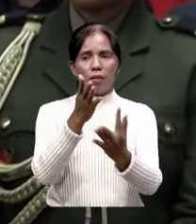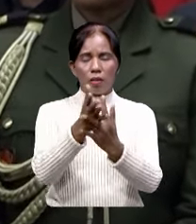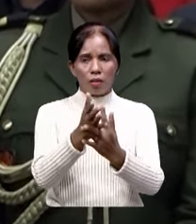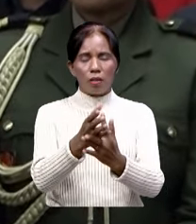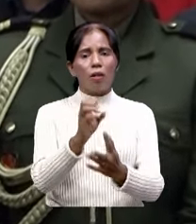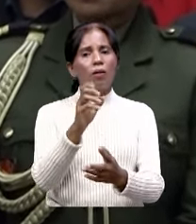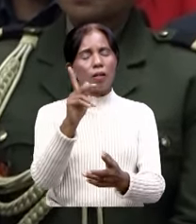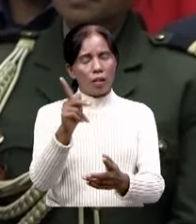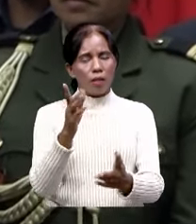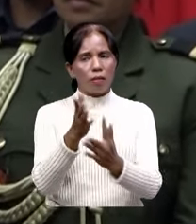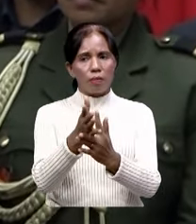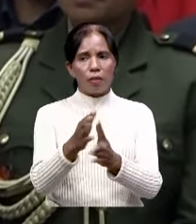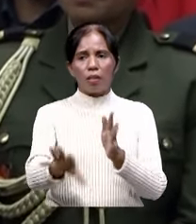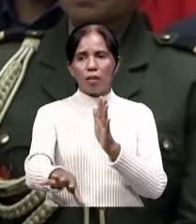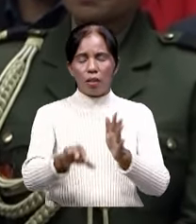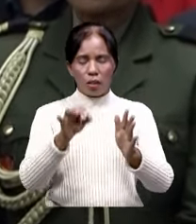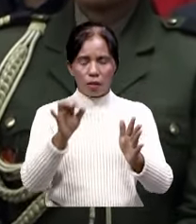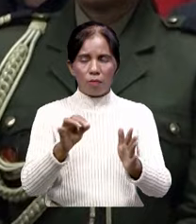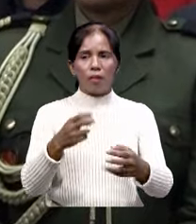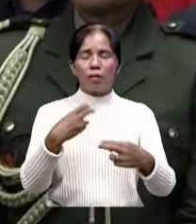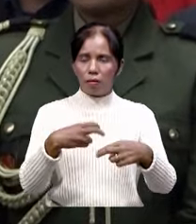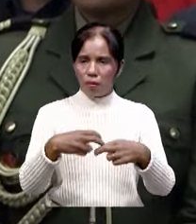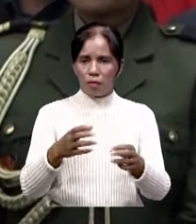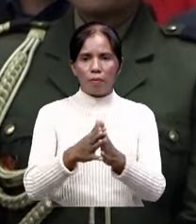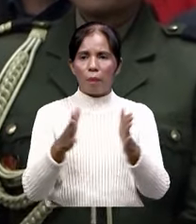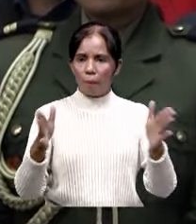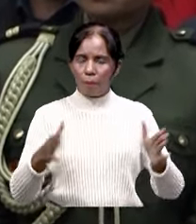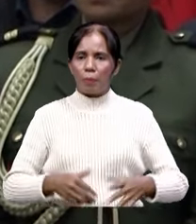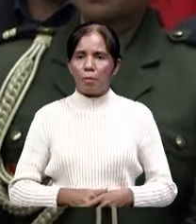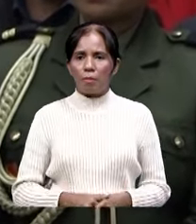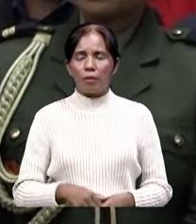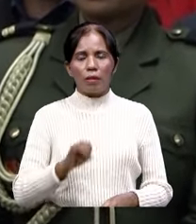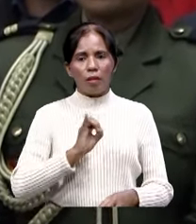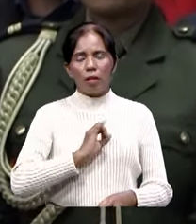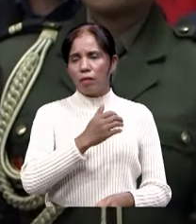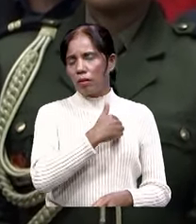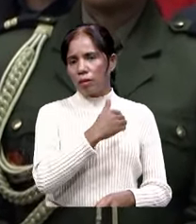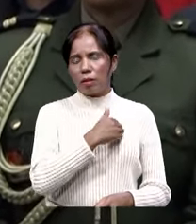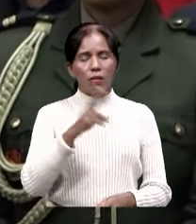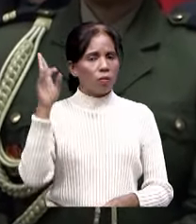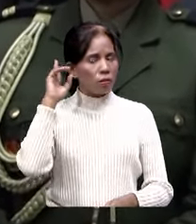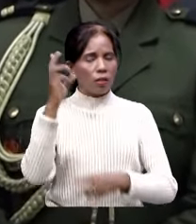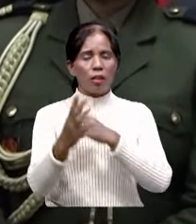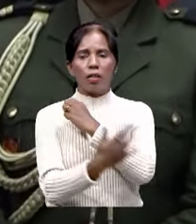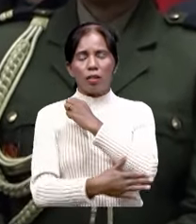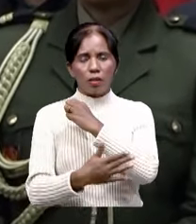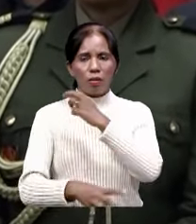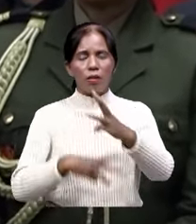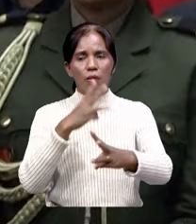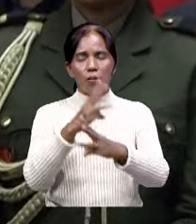la coitamos, depois retamos consequências. Ao ser a corona, rai de mundo que la coitamos,